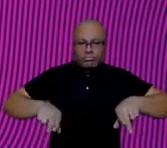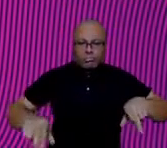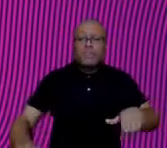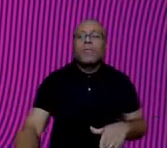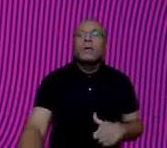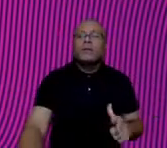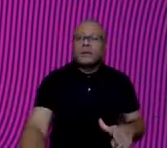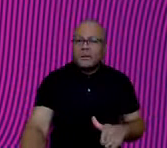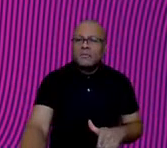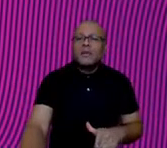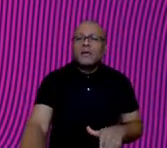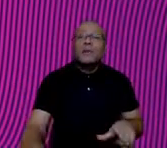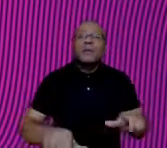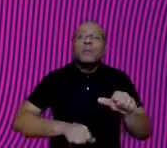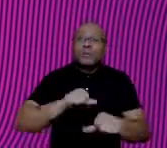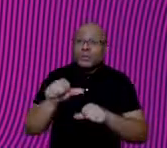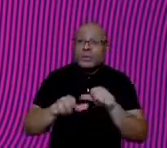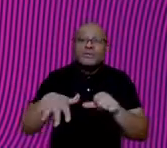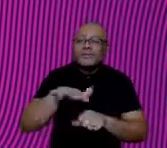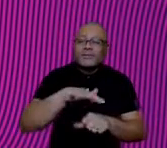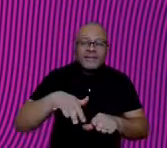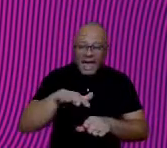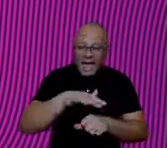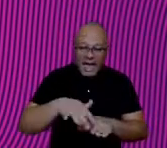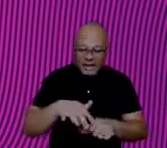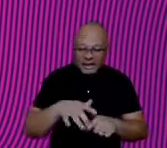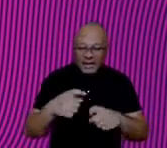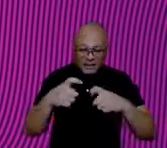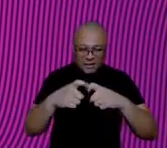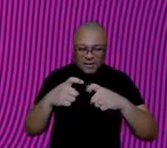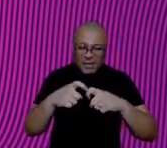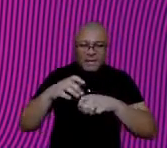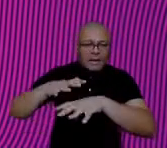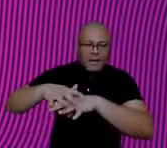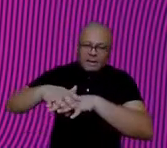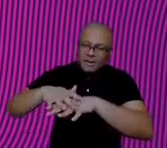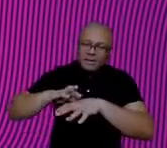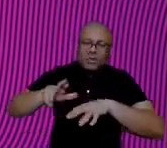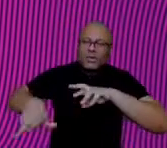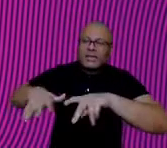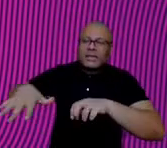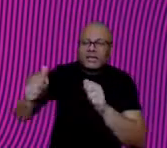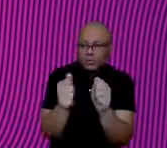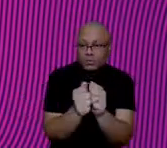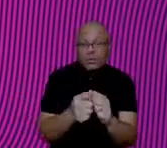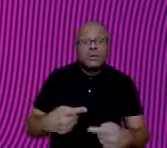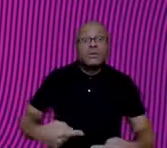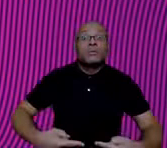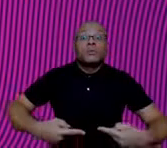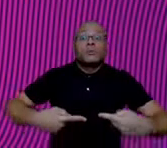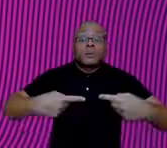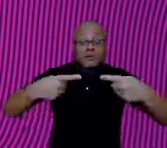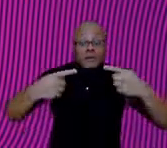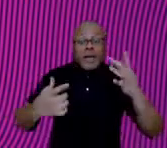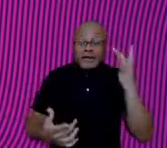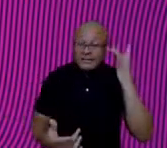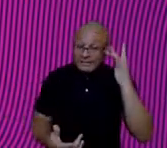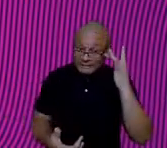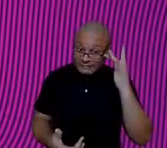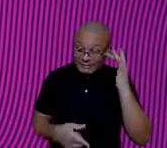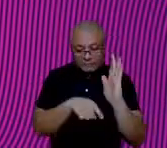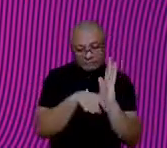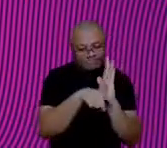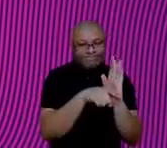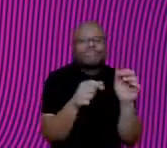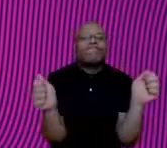da medicina, como você falou, da parte matemática e tudo mais. Mas é um desafio grande, Marcelo. Inclusive, acho que a parte de pesquisa tem que entrar nos hospitais